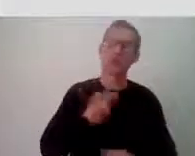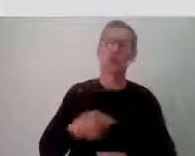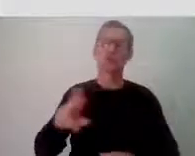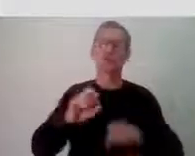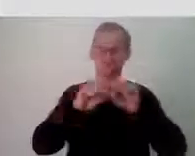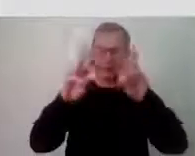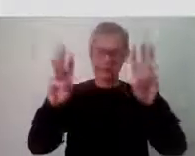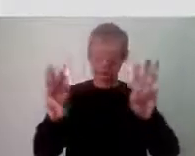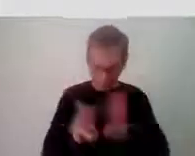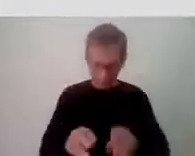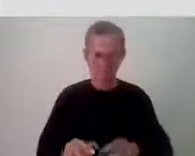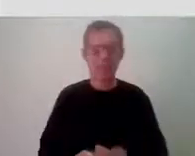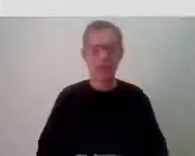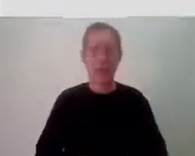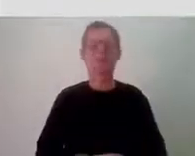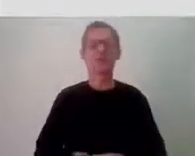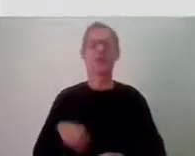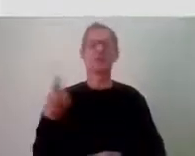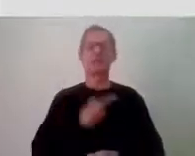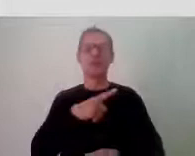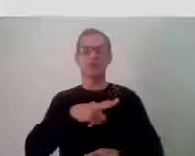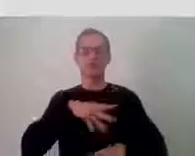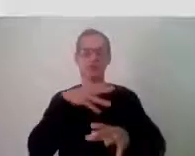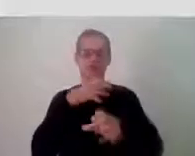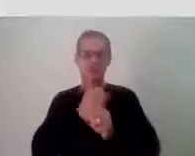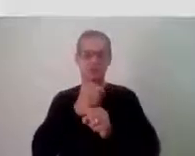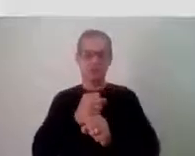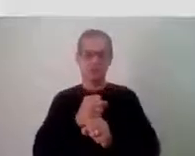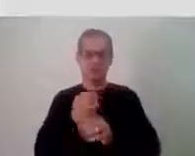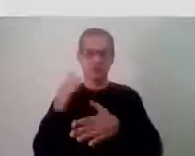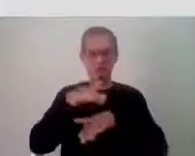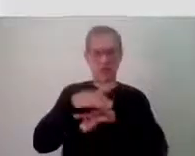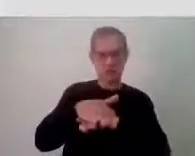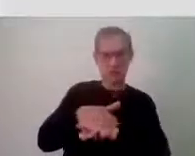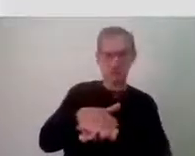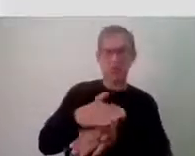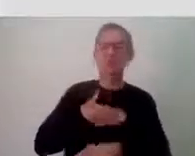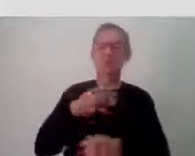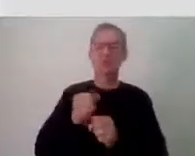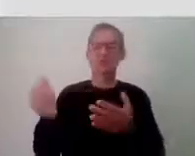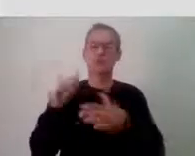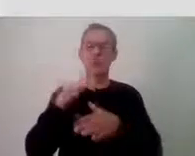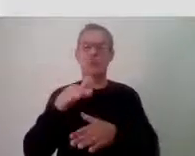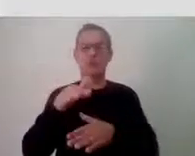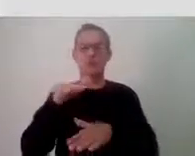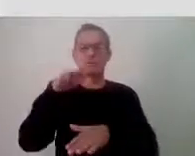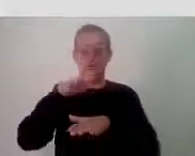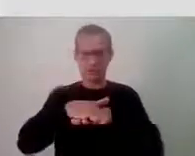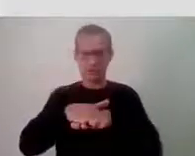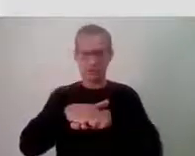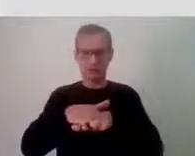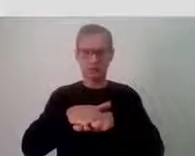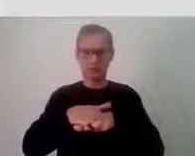o software. E aí, aqui a gente tem a soma inferior e a minha soma superior.